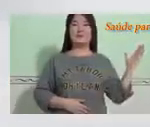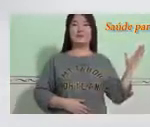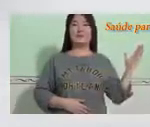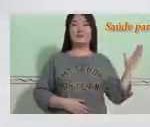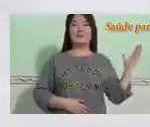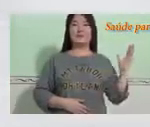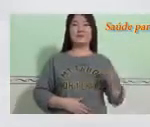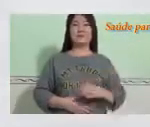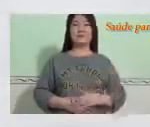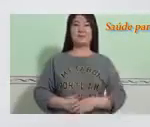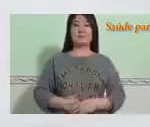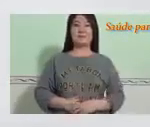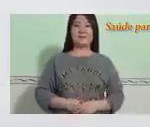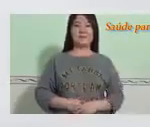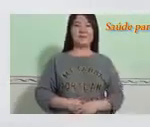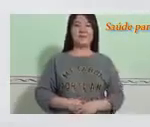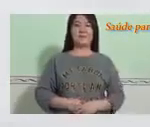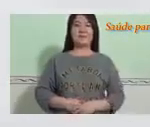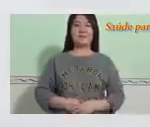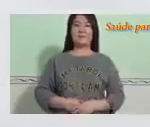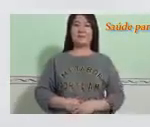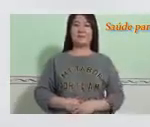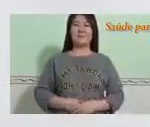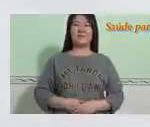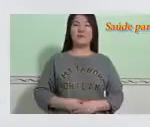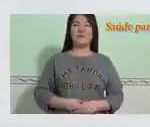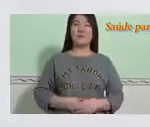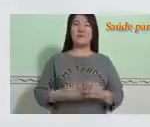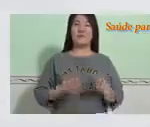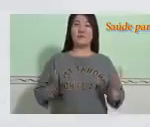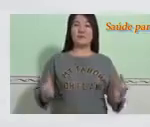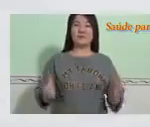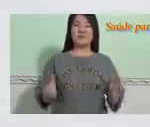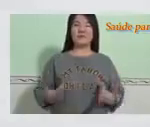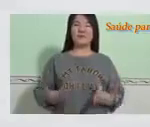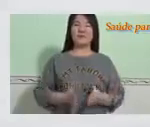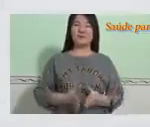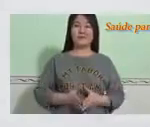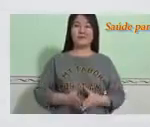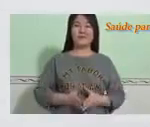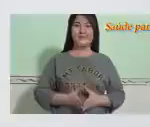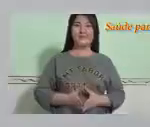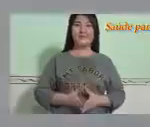outras frutas, como abacaxi, limão ou maçã, por exemplo.